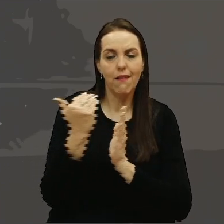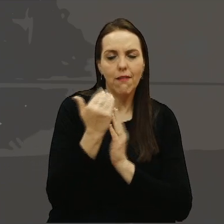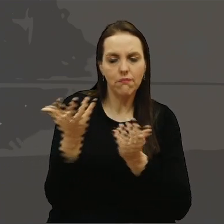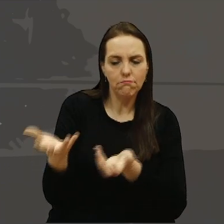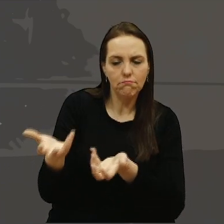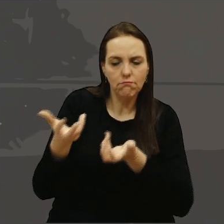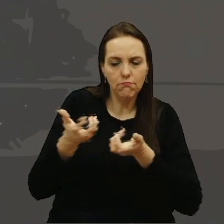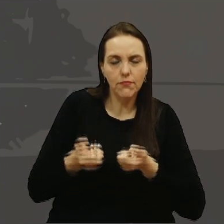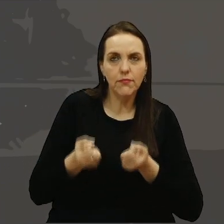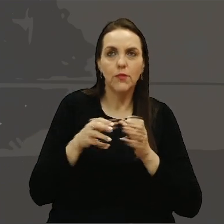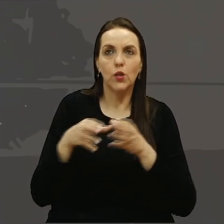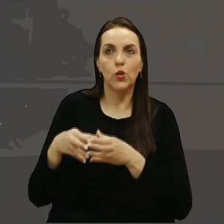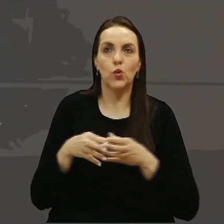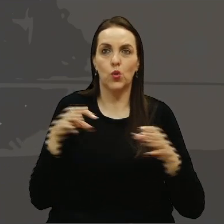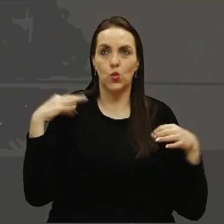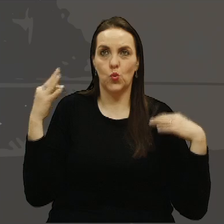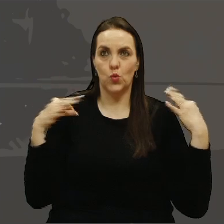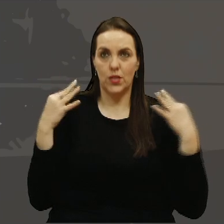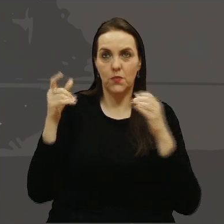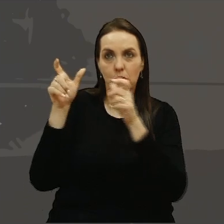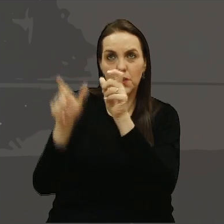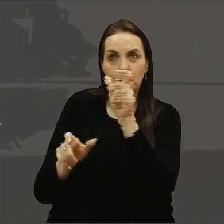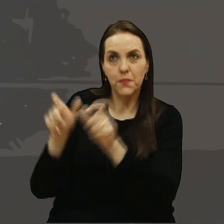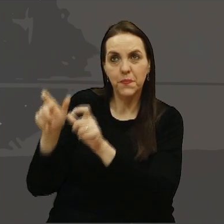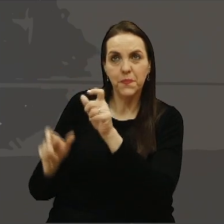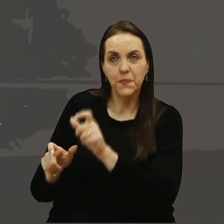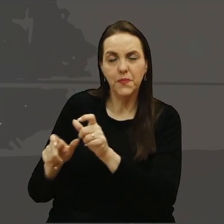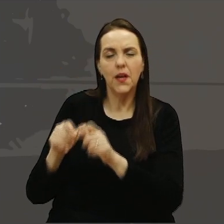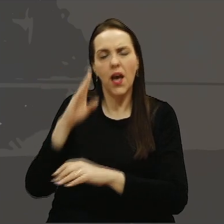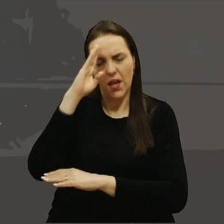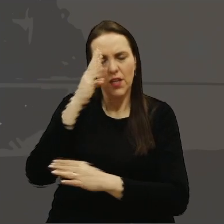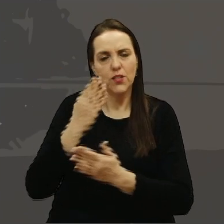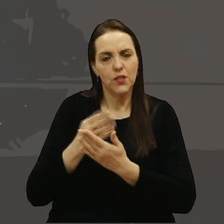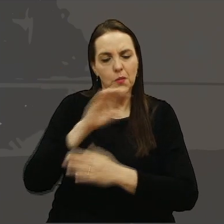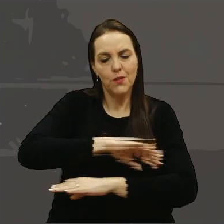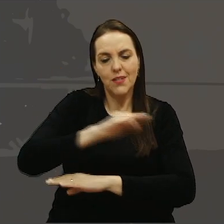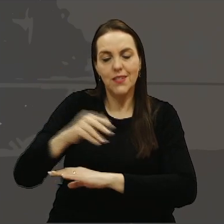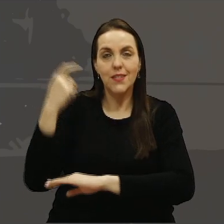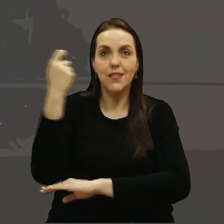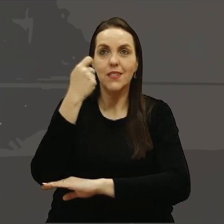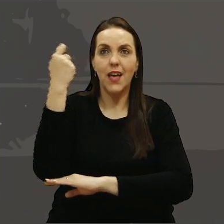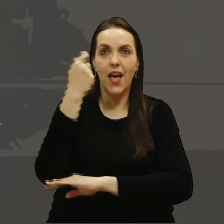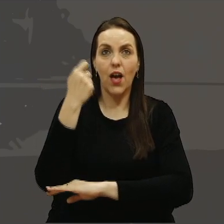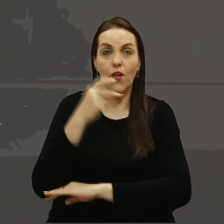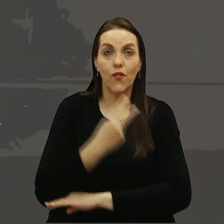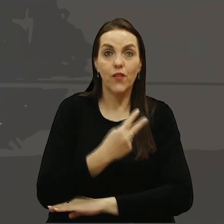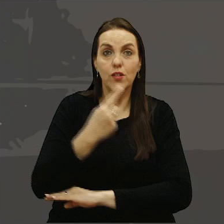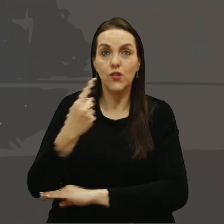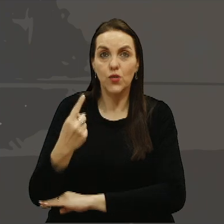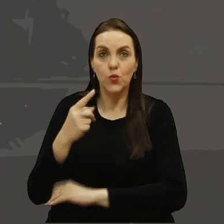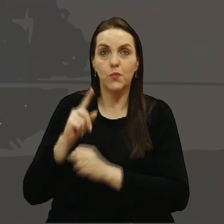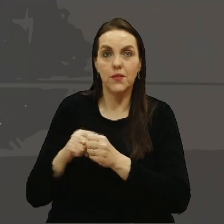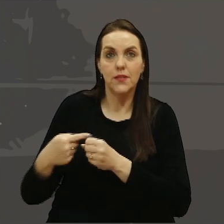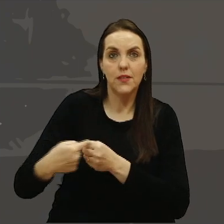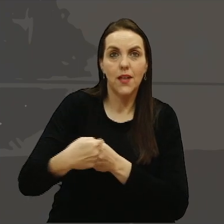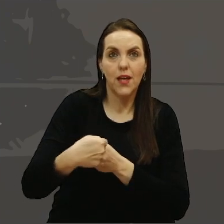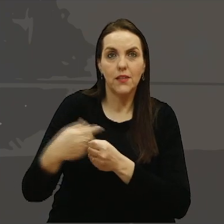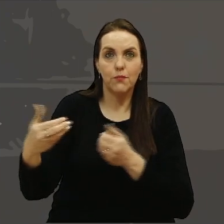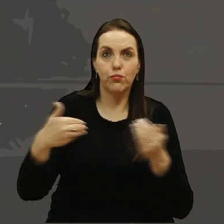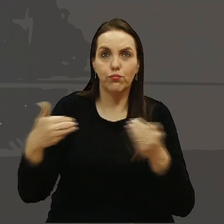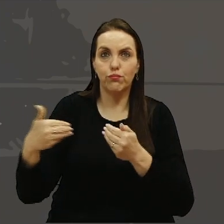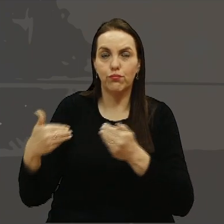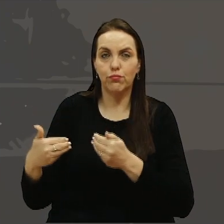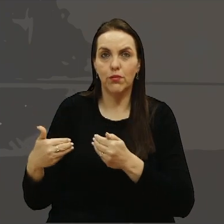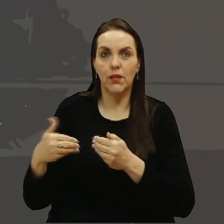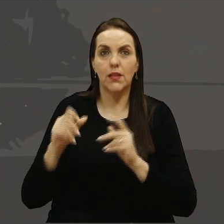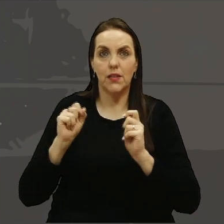nossa cidade, a gente acredita que a Serra Gaúcha como um todo, ela é formada por 21 municípios. E quando se